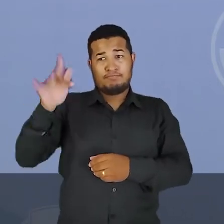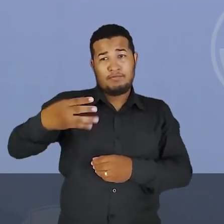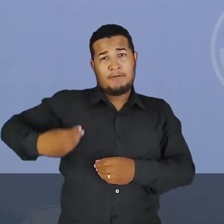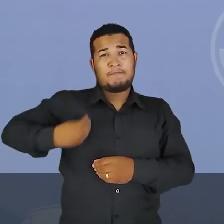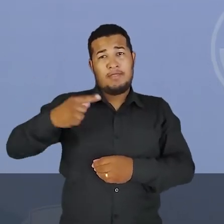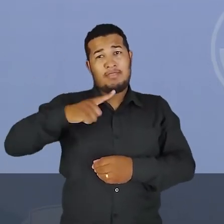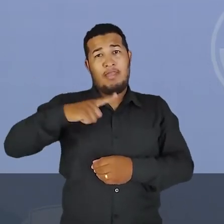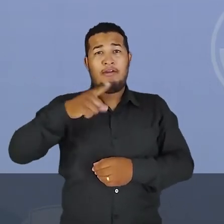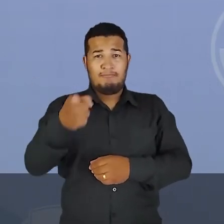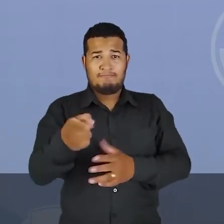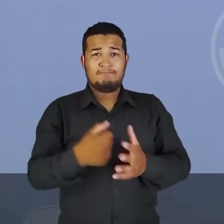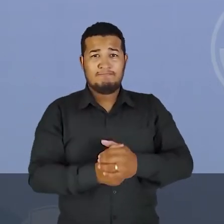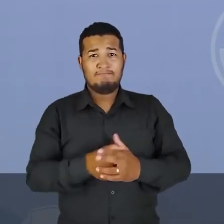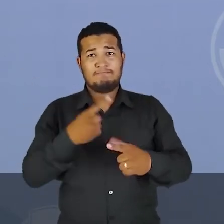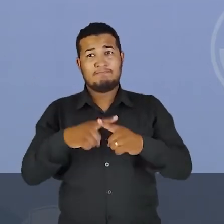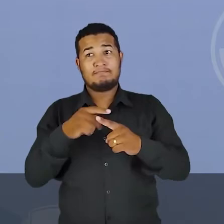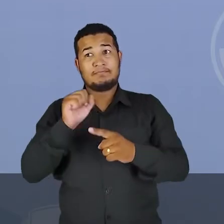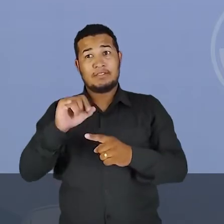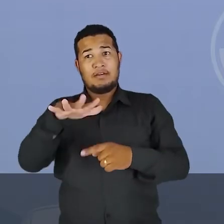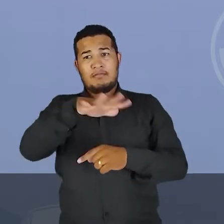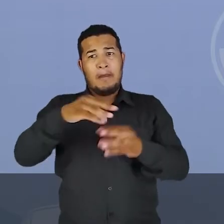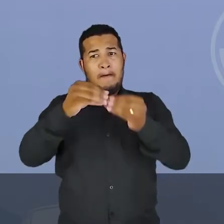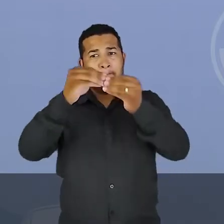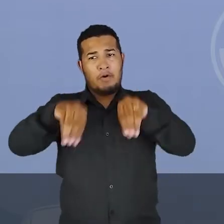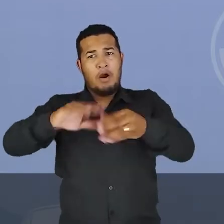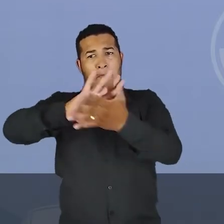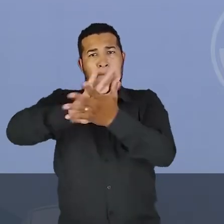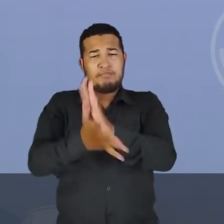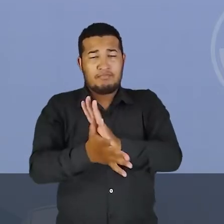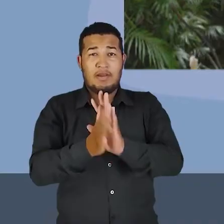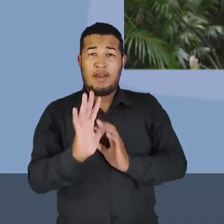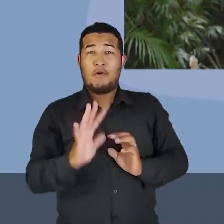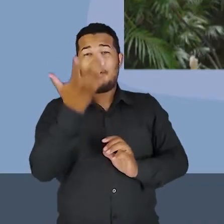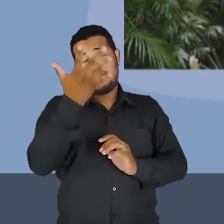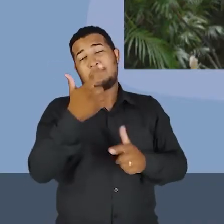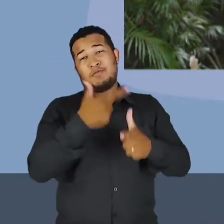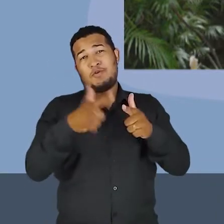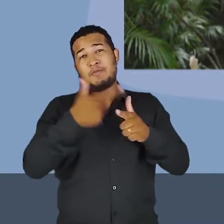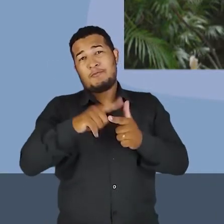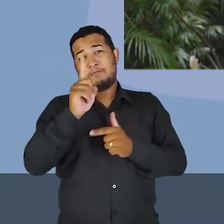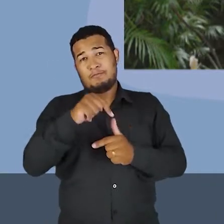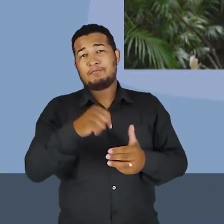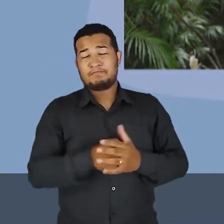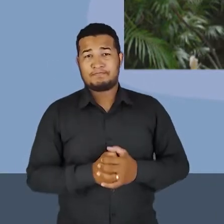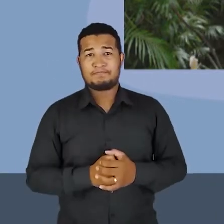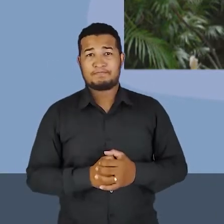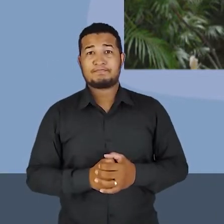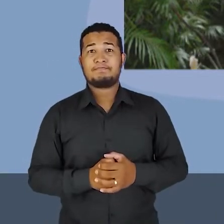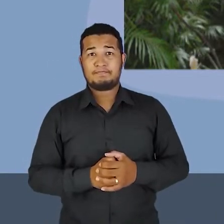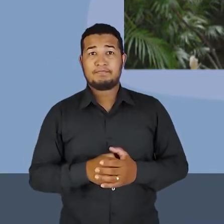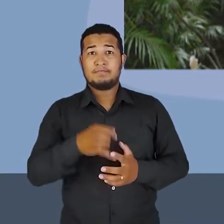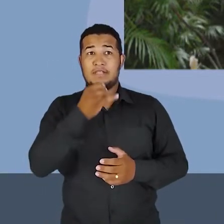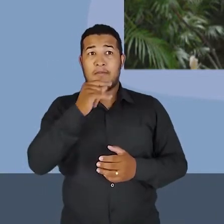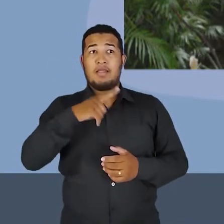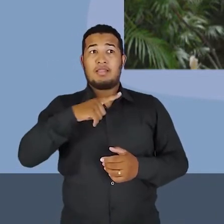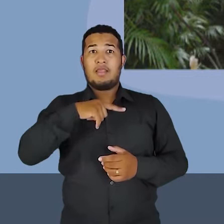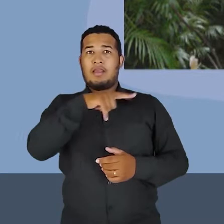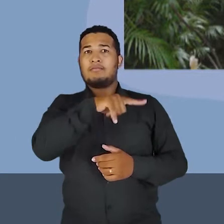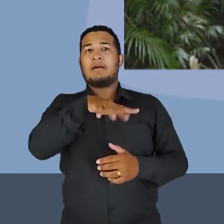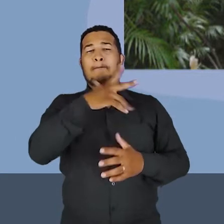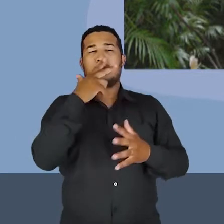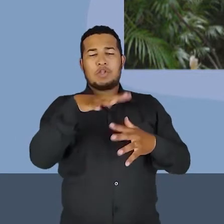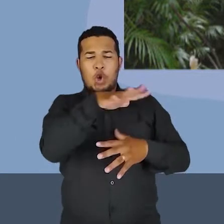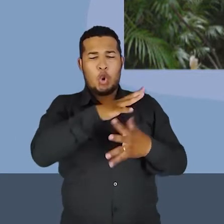se você prejudicar muito o ambiente, pode levar a esse fenômeno. Observe na imagem novamente aí, um ambiente de desertificação,